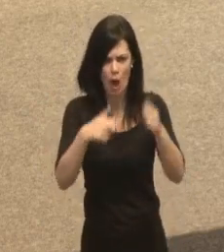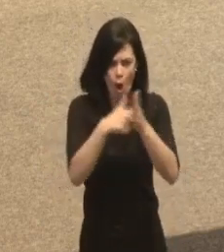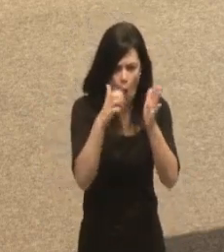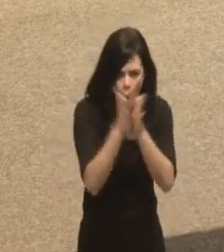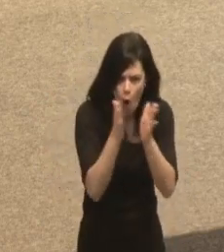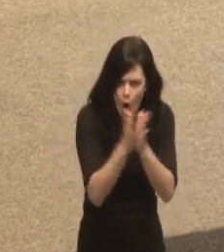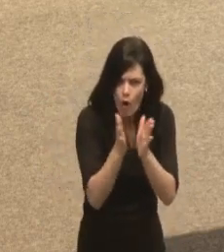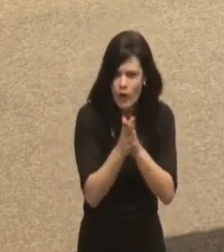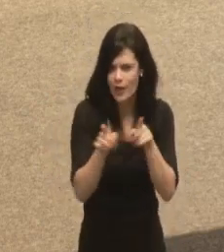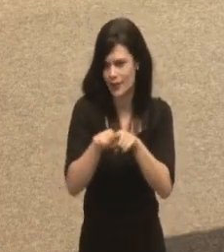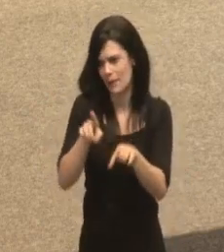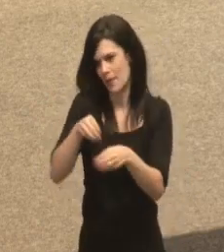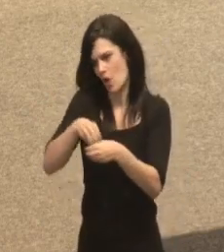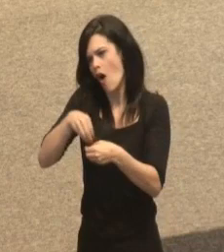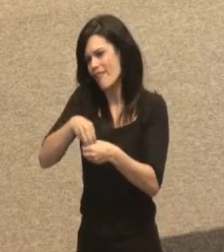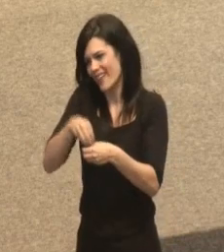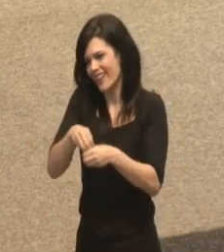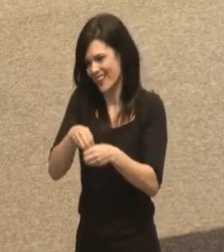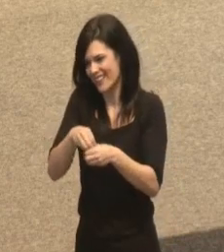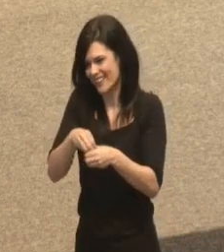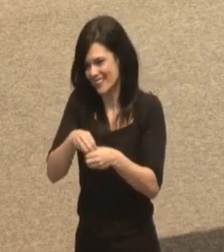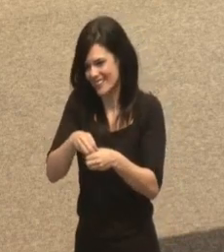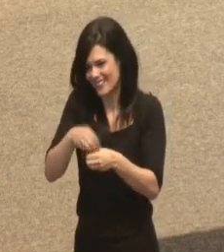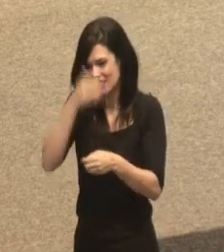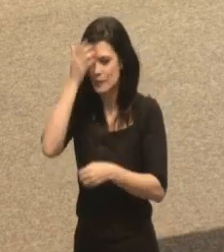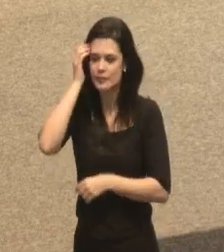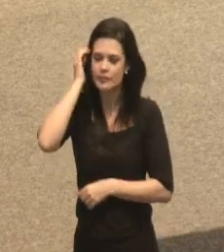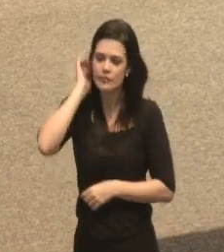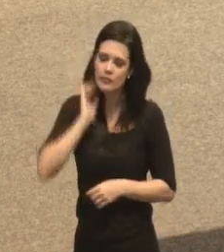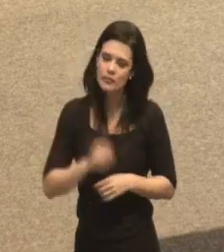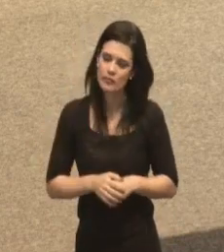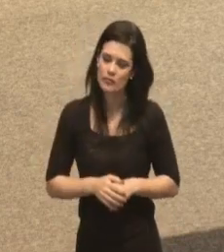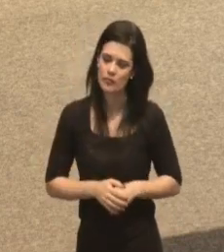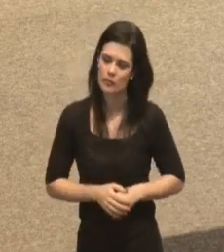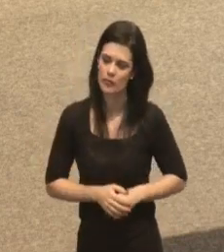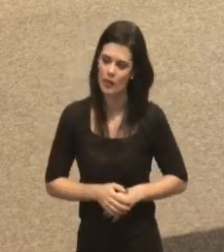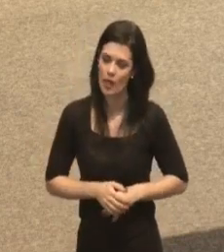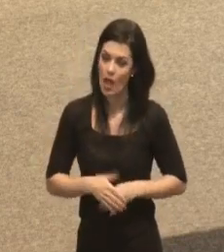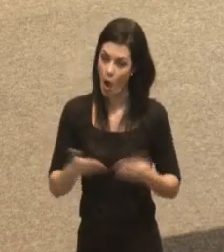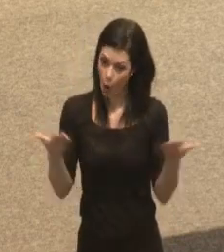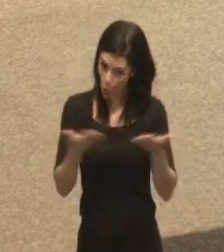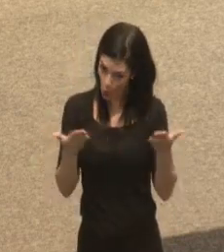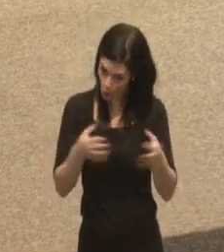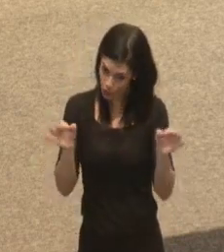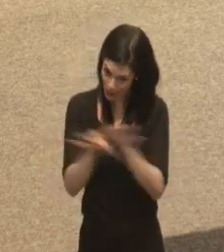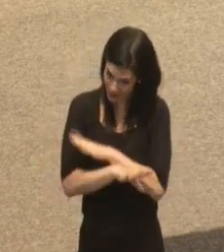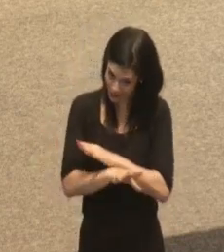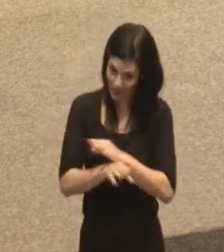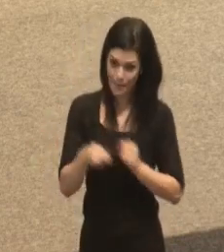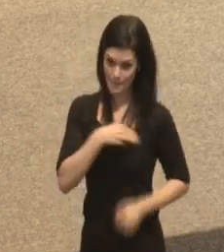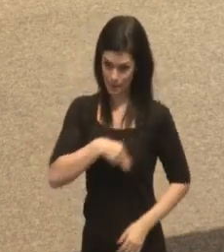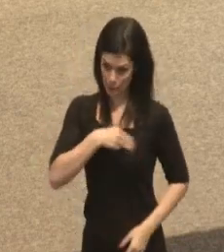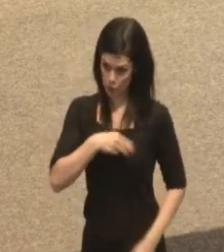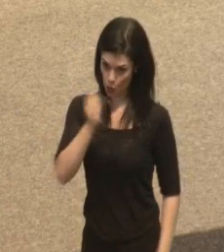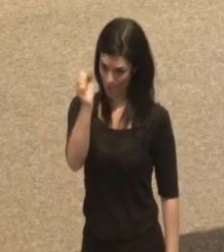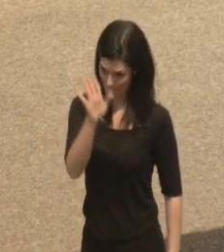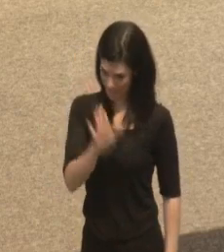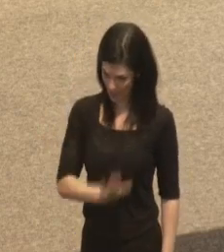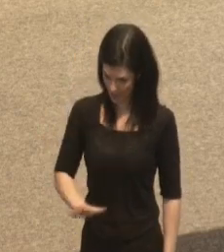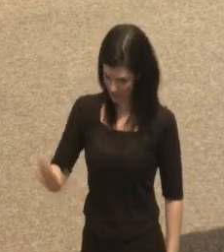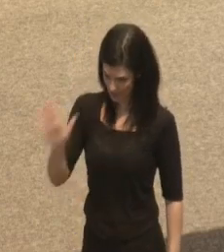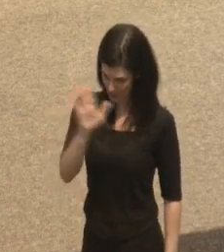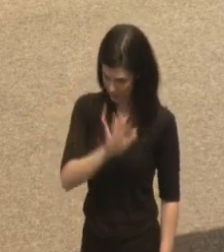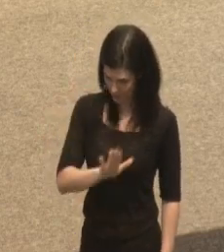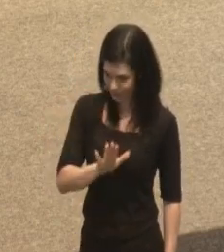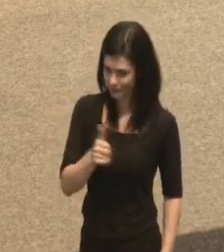investe nisso. A sua oferta, os irmãos estão encerrando a campanha de missões nacionais hoje, como mencionou o